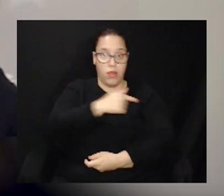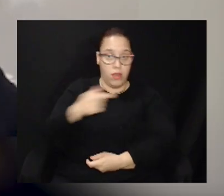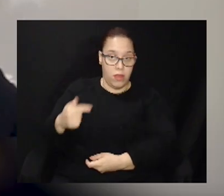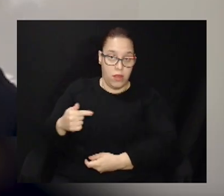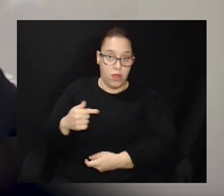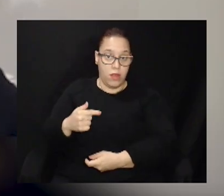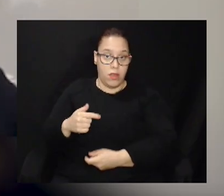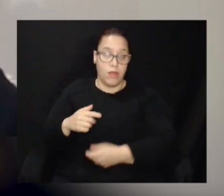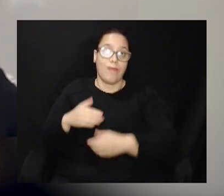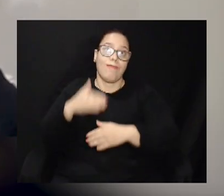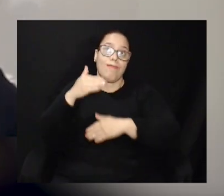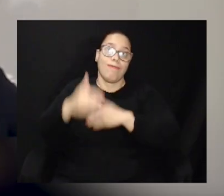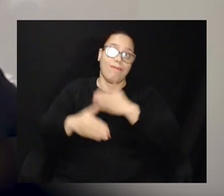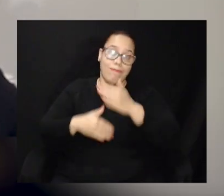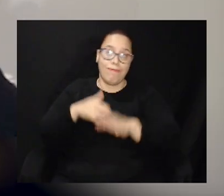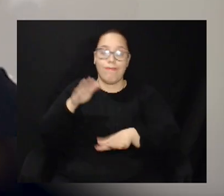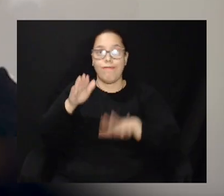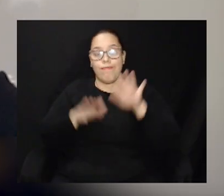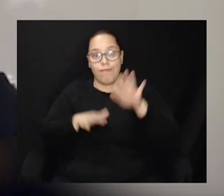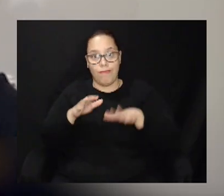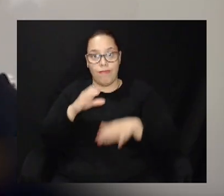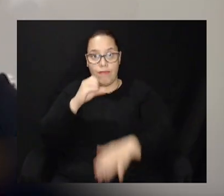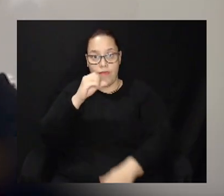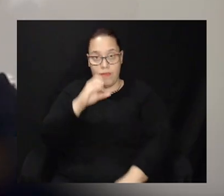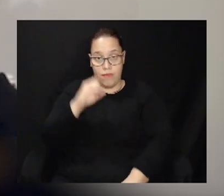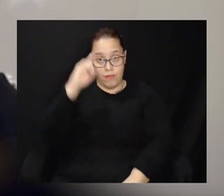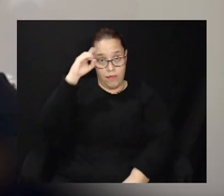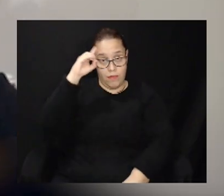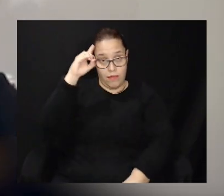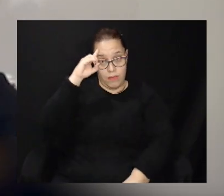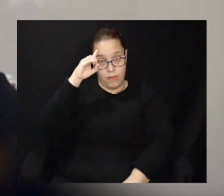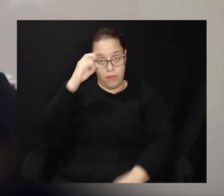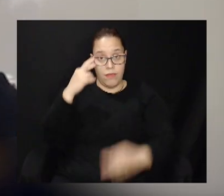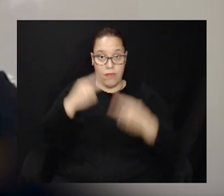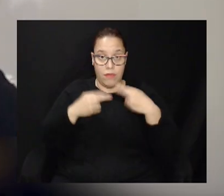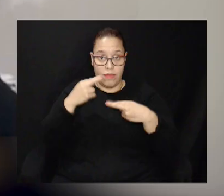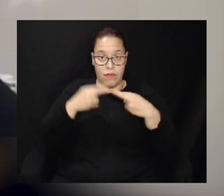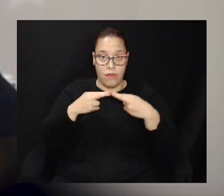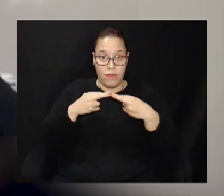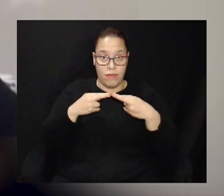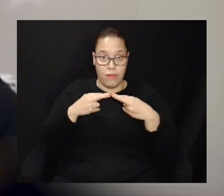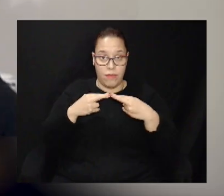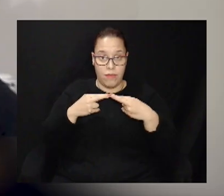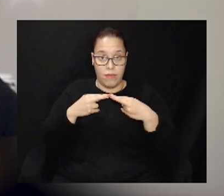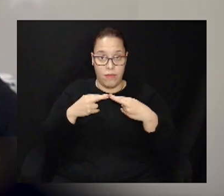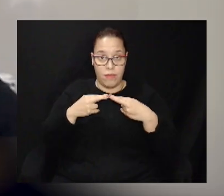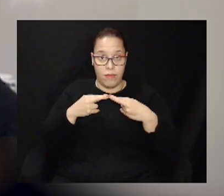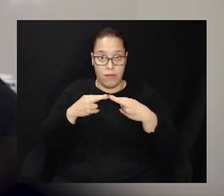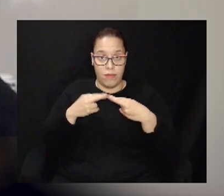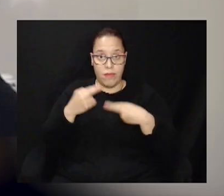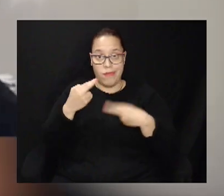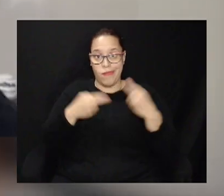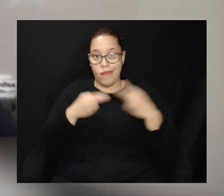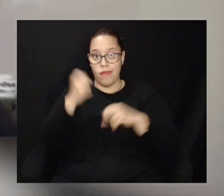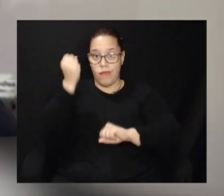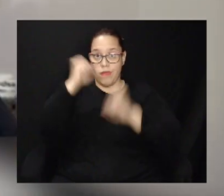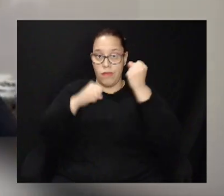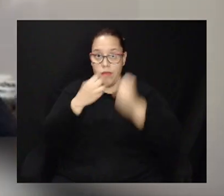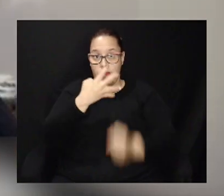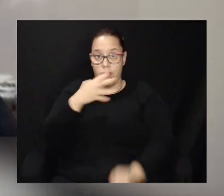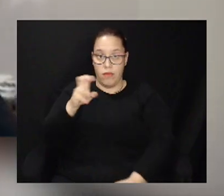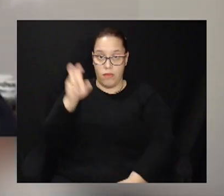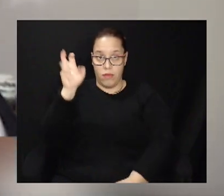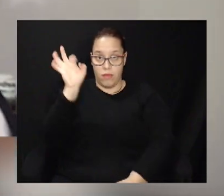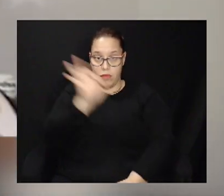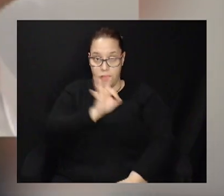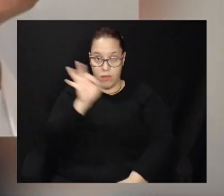pelo menos 90 dias. Em relação aos indicadores da sondagem industrial, 45% dos associados